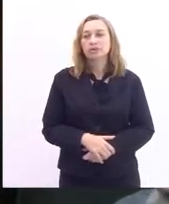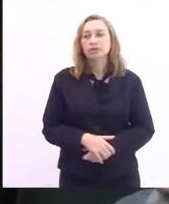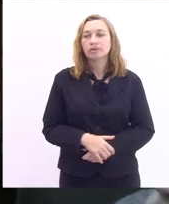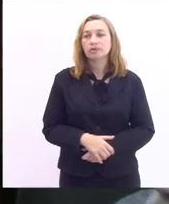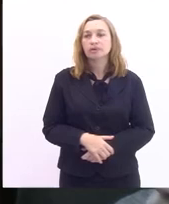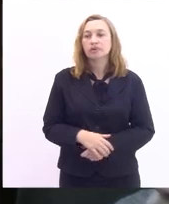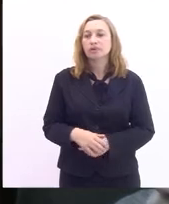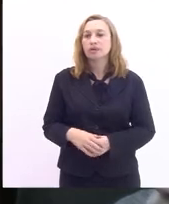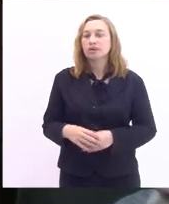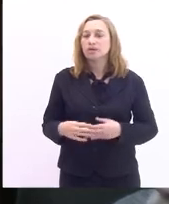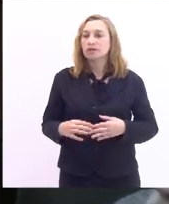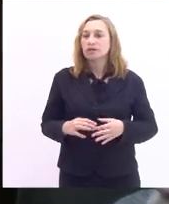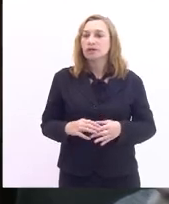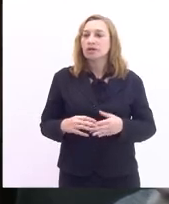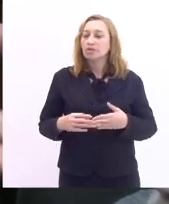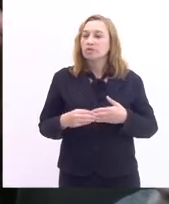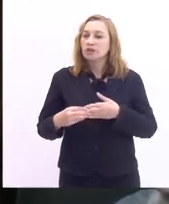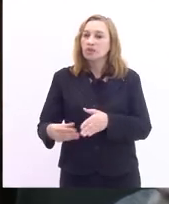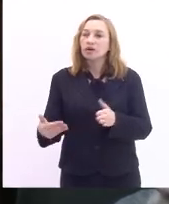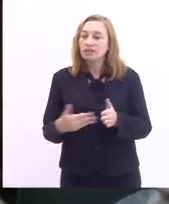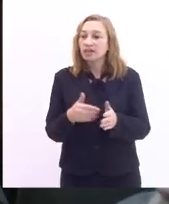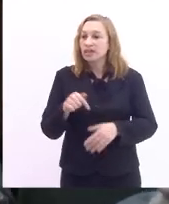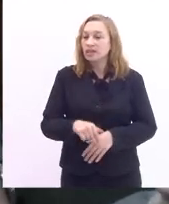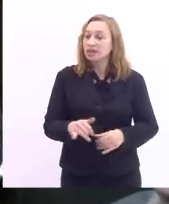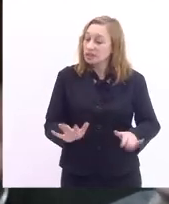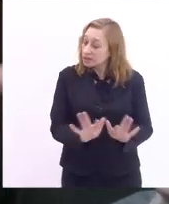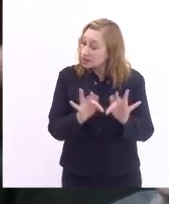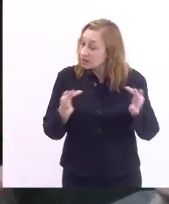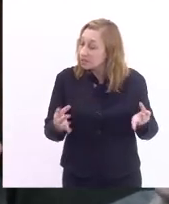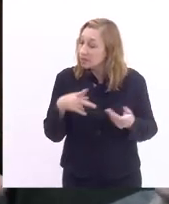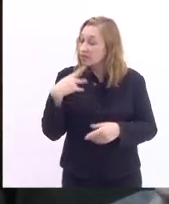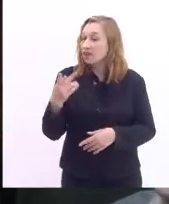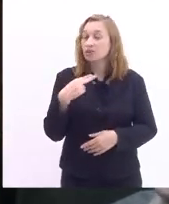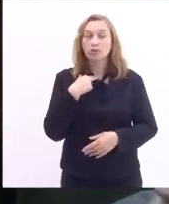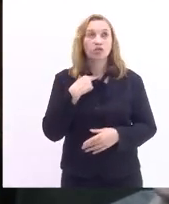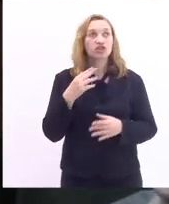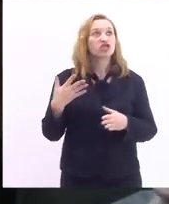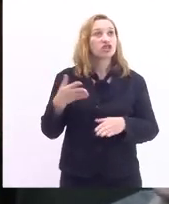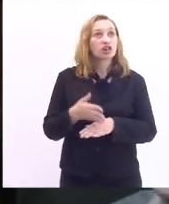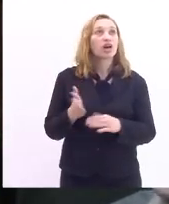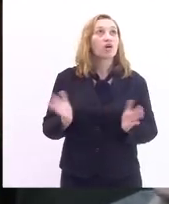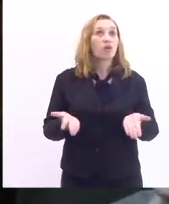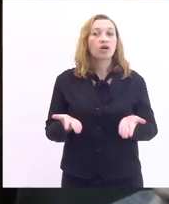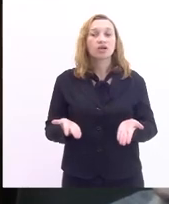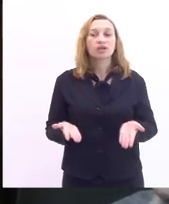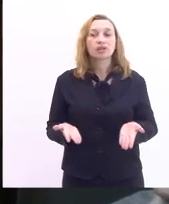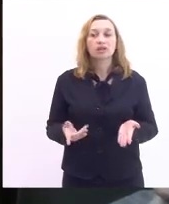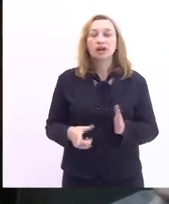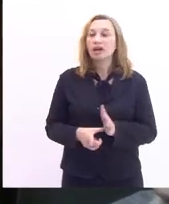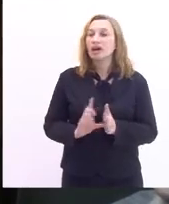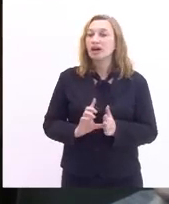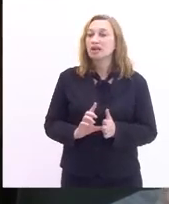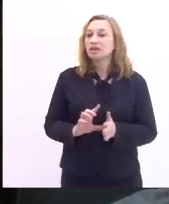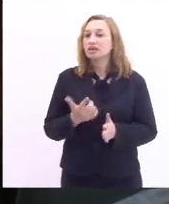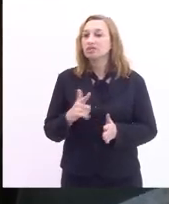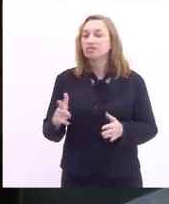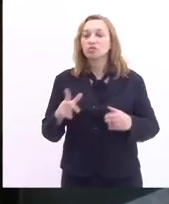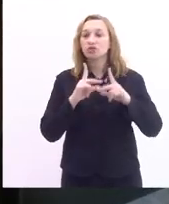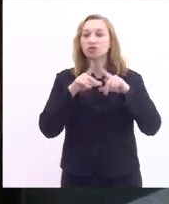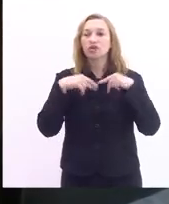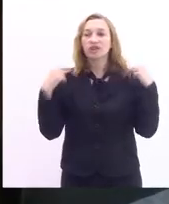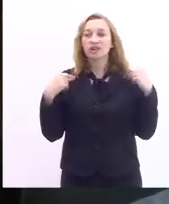trouxe até aqui eu tenho que ser humilde para falar isso eu não posso chegar aqui agora que antes eu não tinha uma